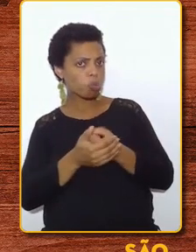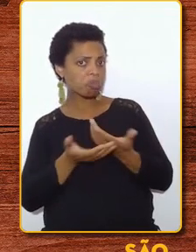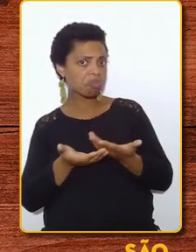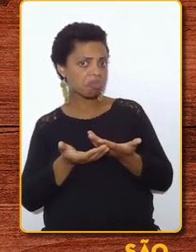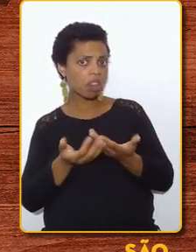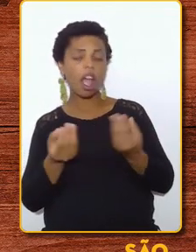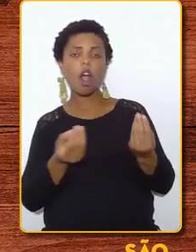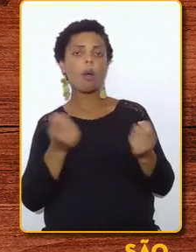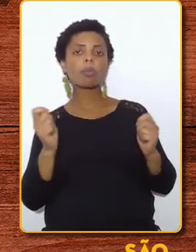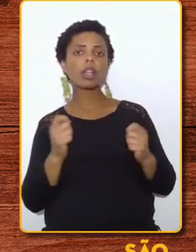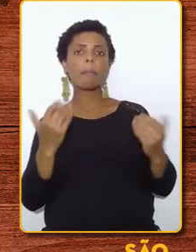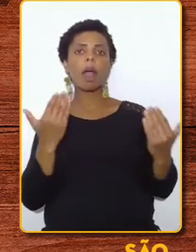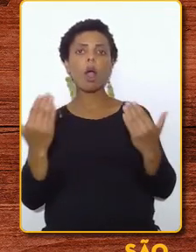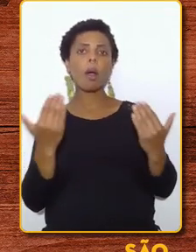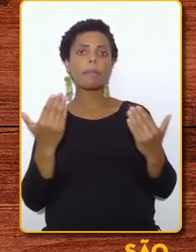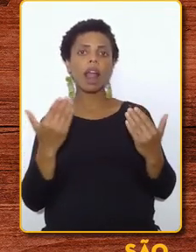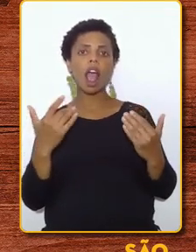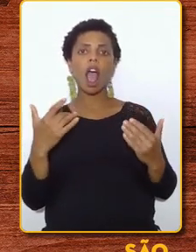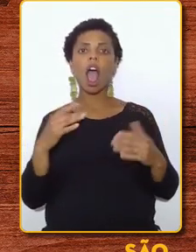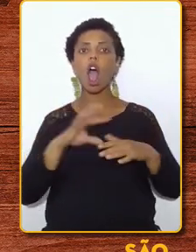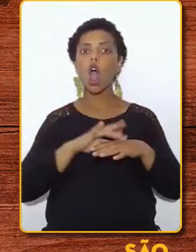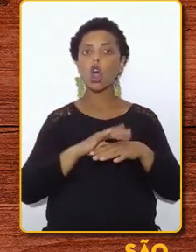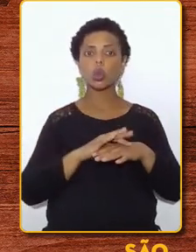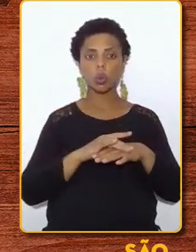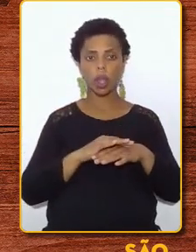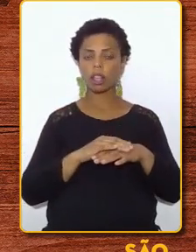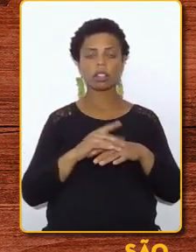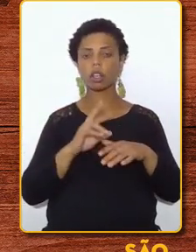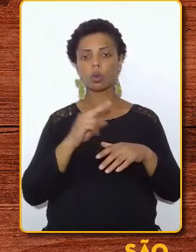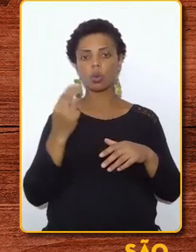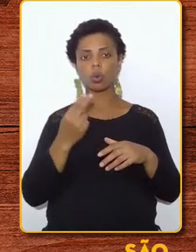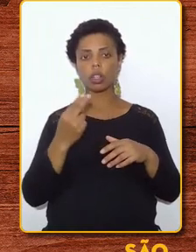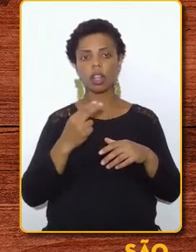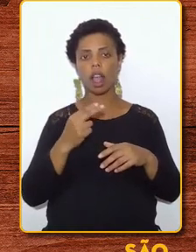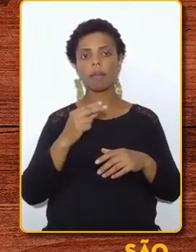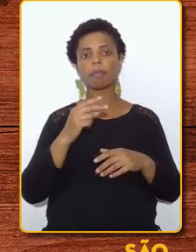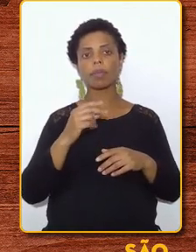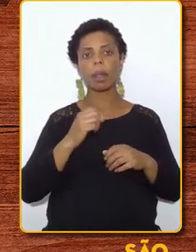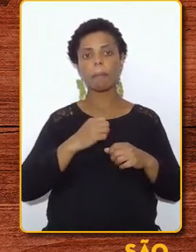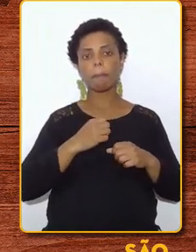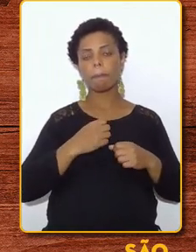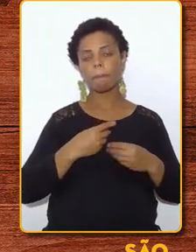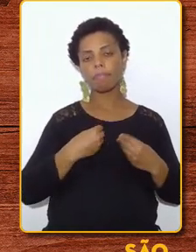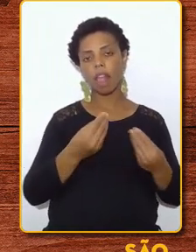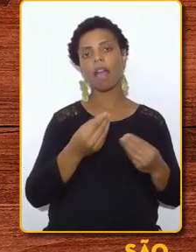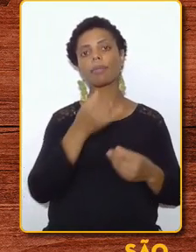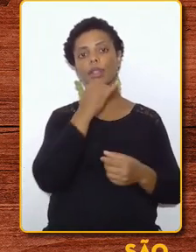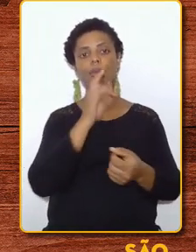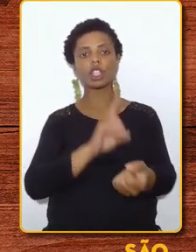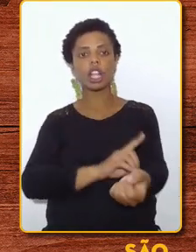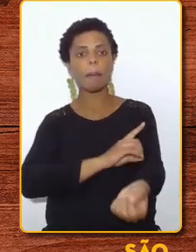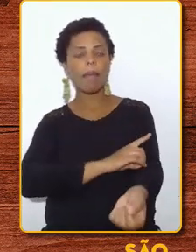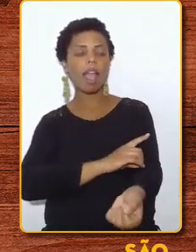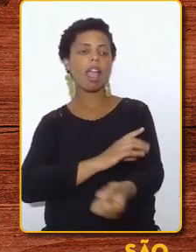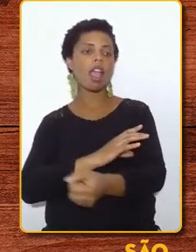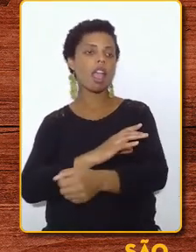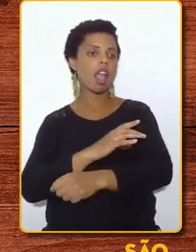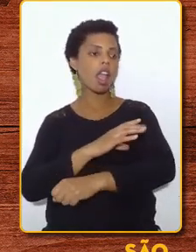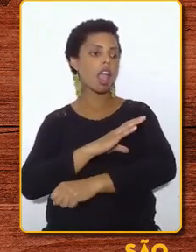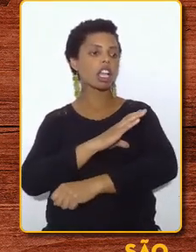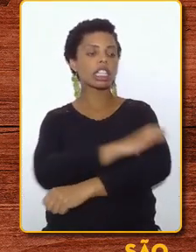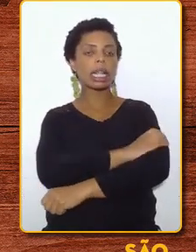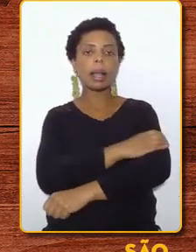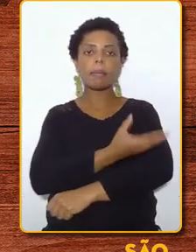as doenças crônicas não transmissíveis, né? Para quem não sabe, diabetes, hipertensão, alguns tipos de cânceres,